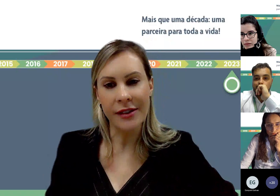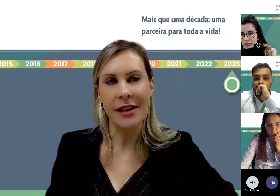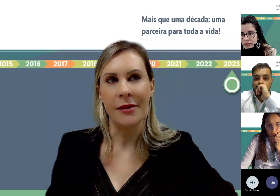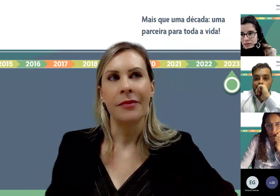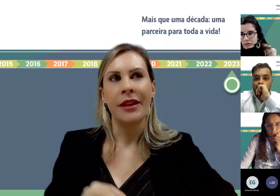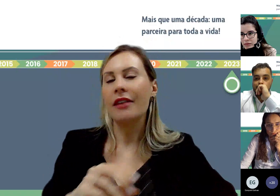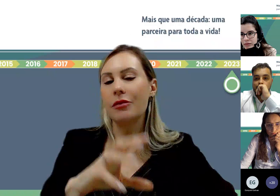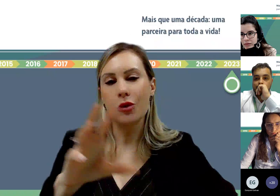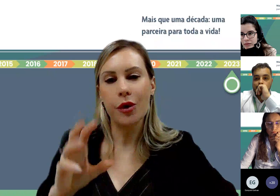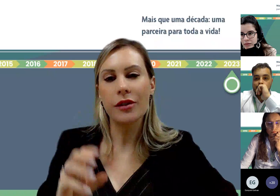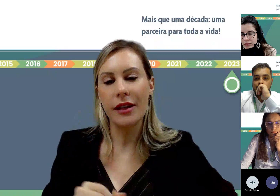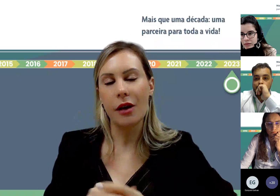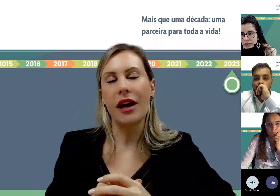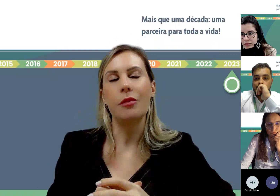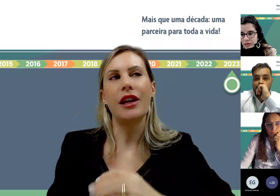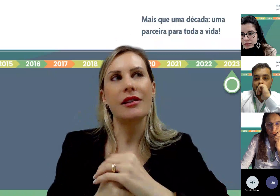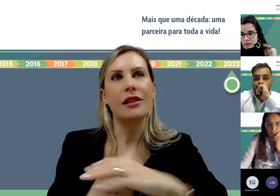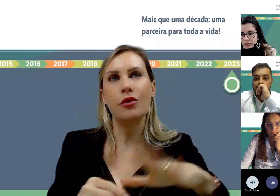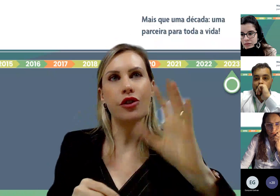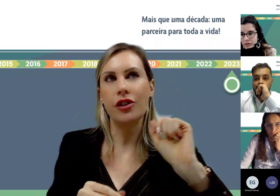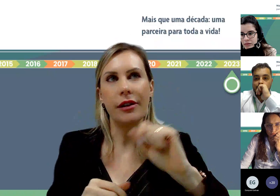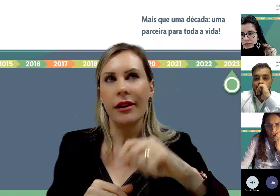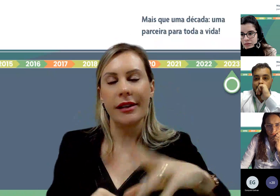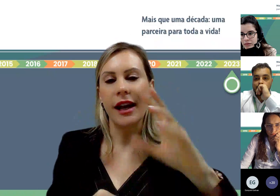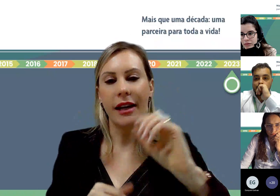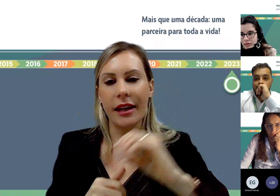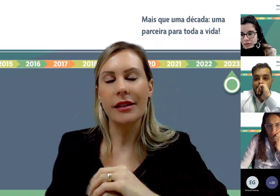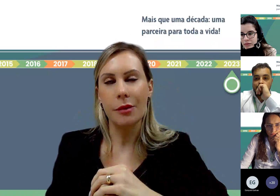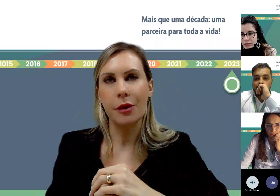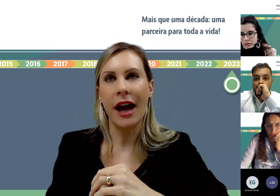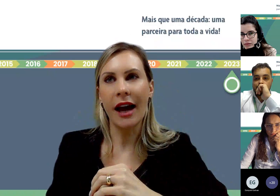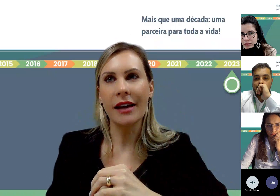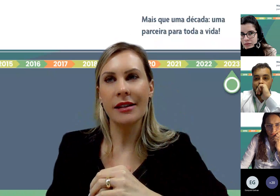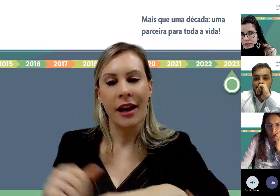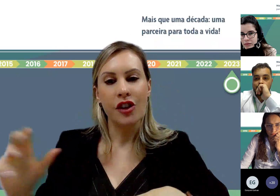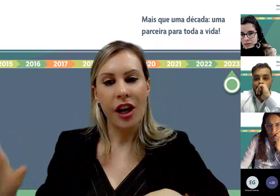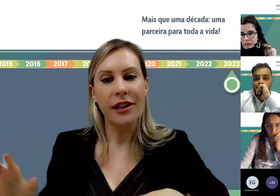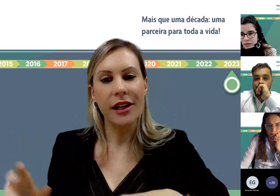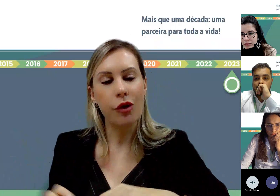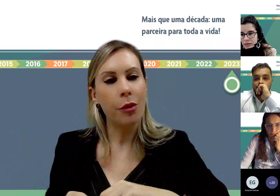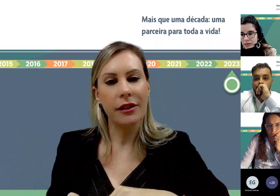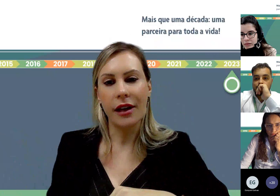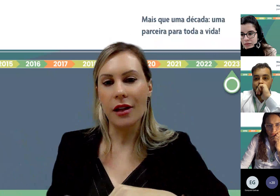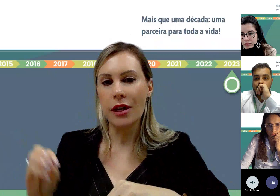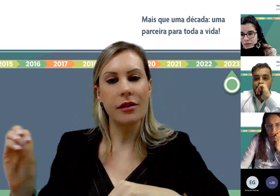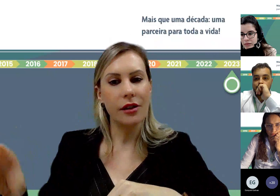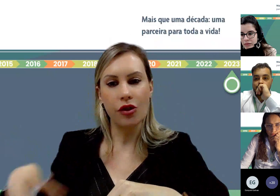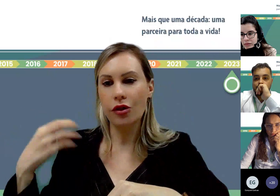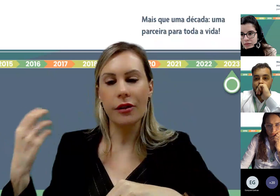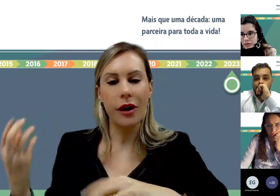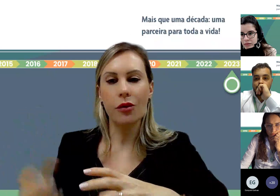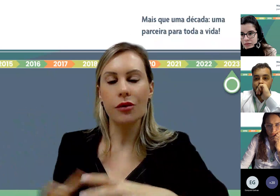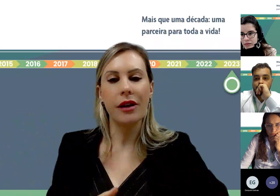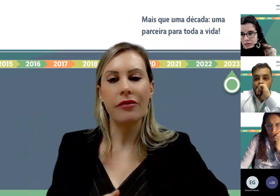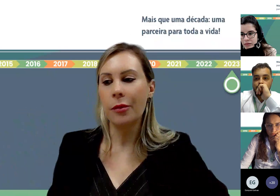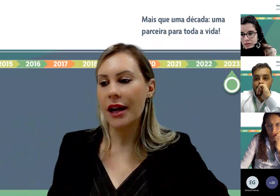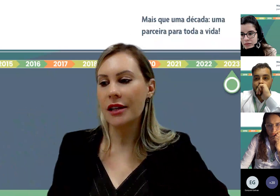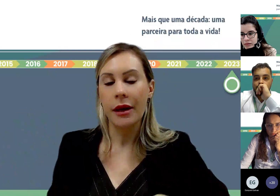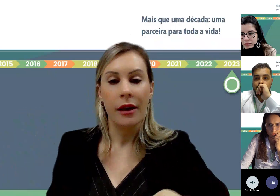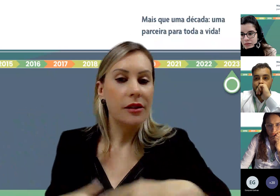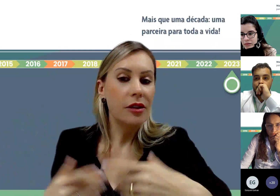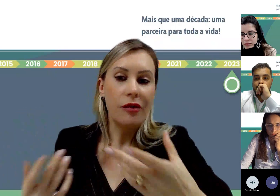que vai fazer? Né? Vamos supor que você tem uma remuneração hoje de, sei lá, 15 mil reais, chega na tua aposentadoria, você tirou teu recurso